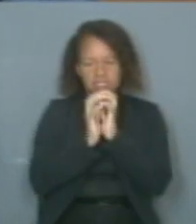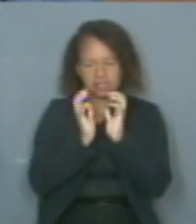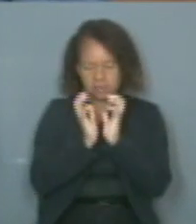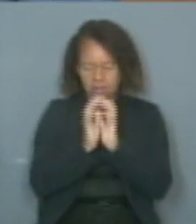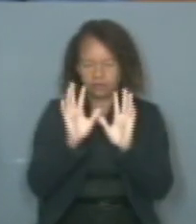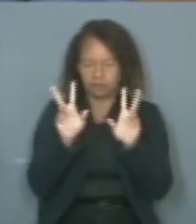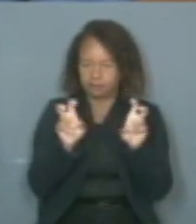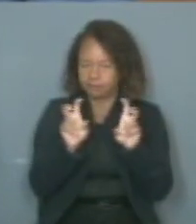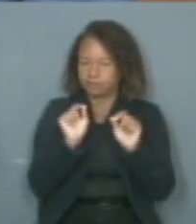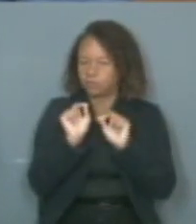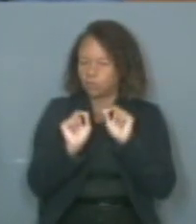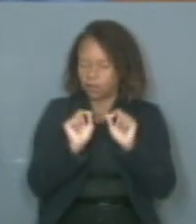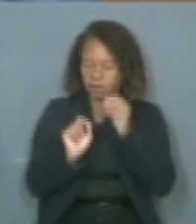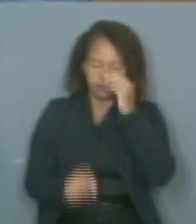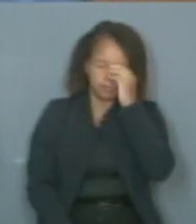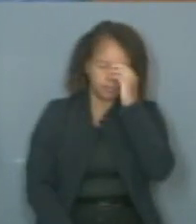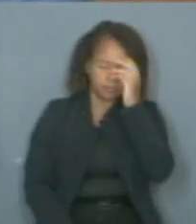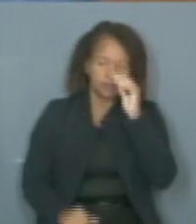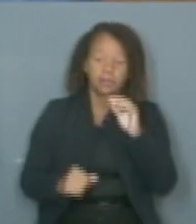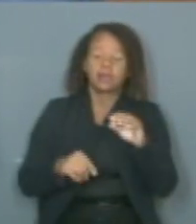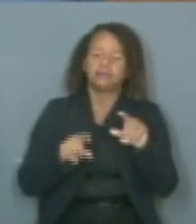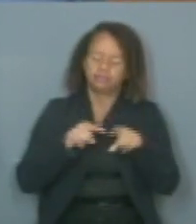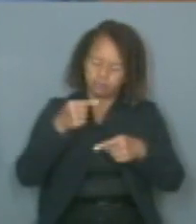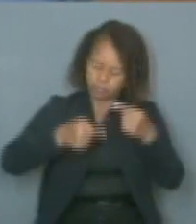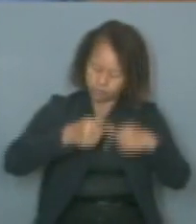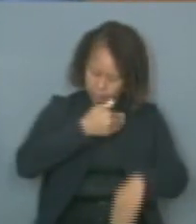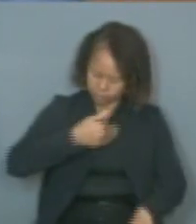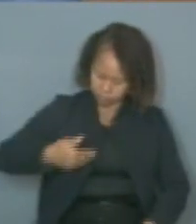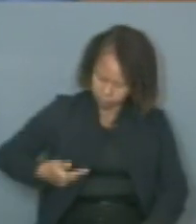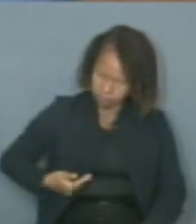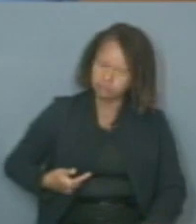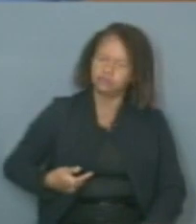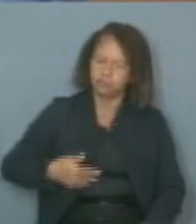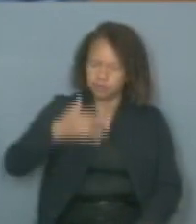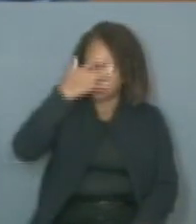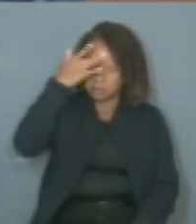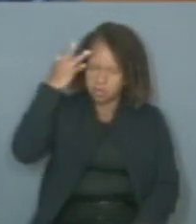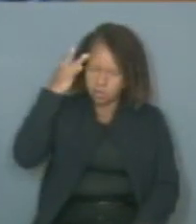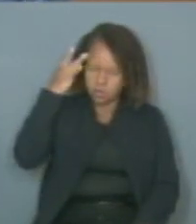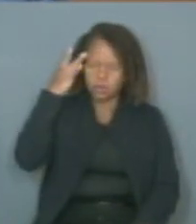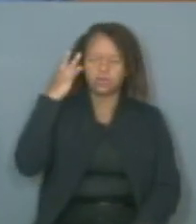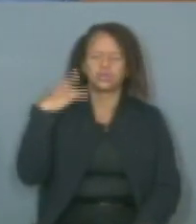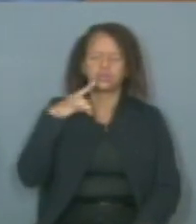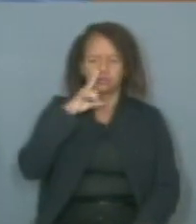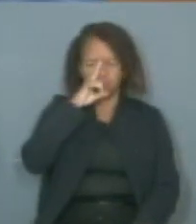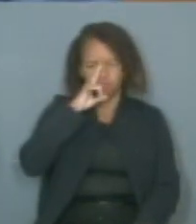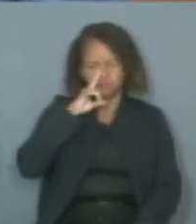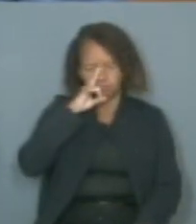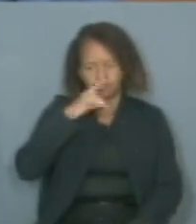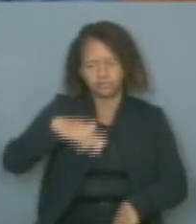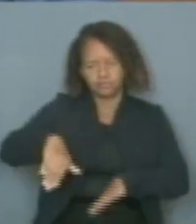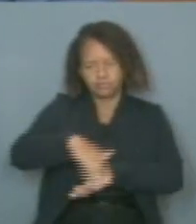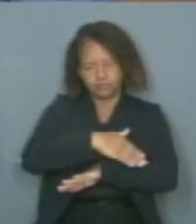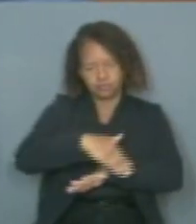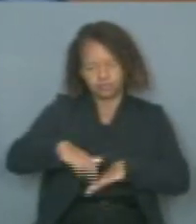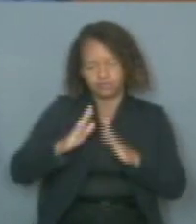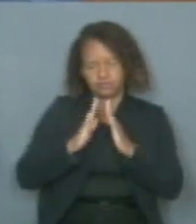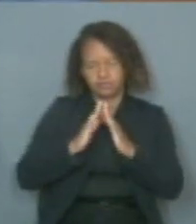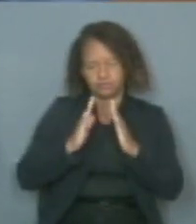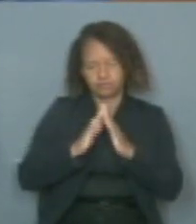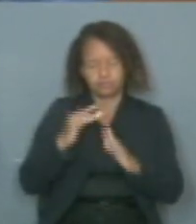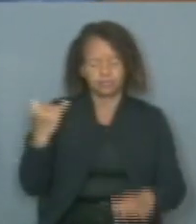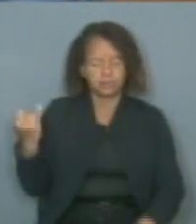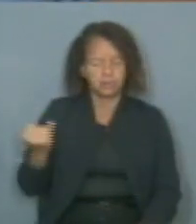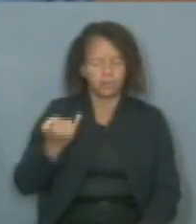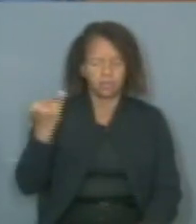em relação a fortalecer as políticas públicas para pessoas que estão em situação de vulnerabilidade social, é tão importante. Como